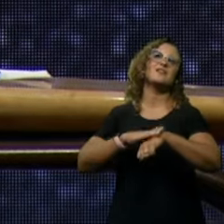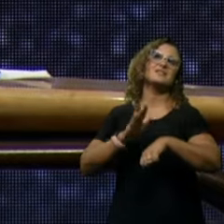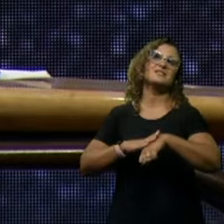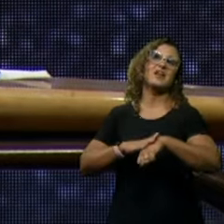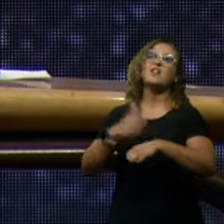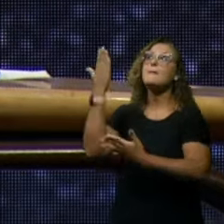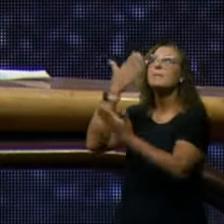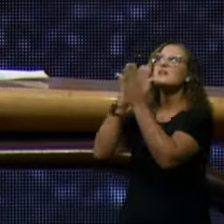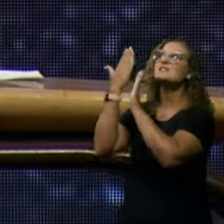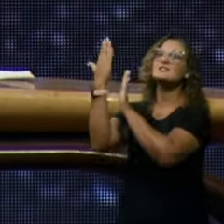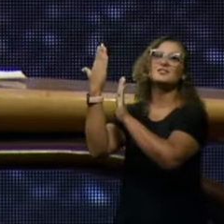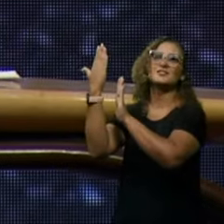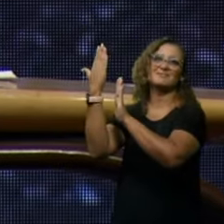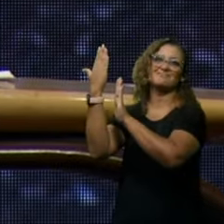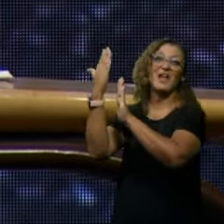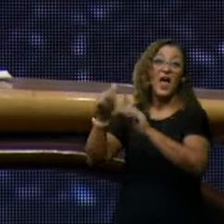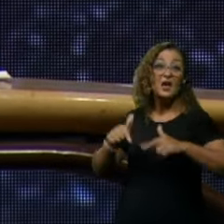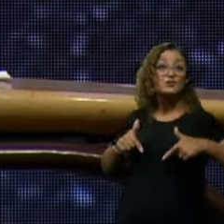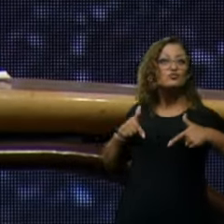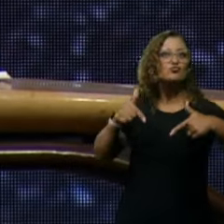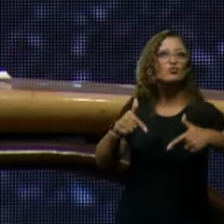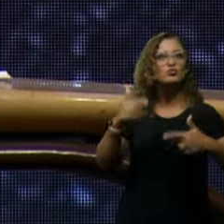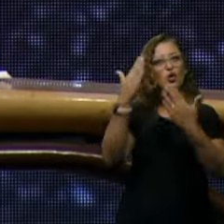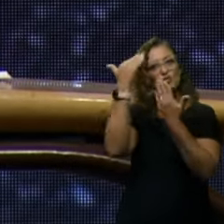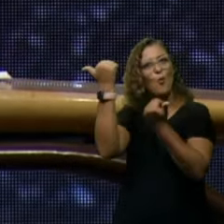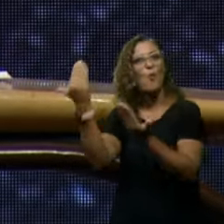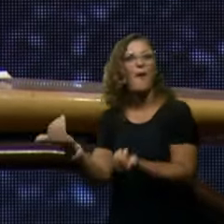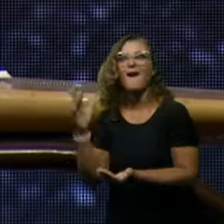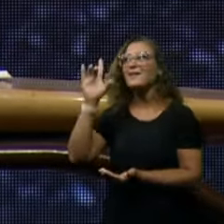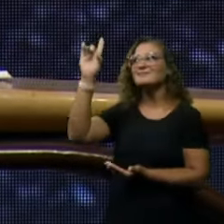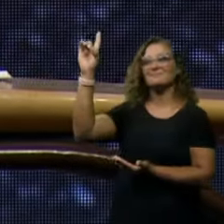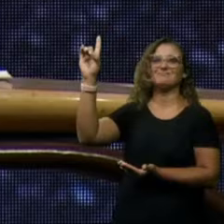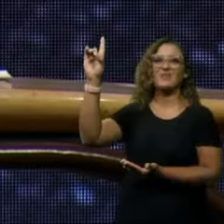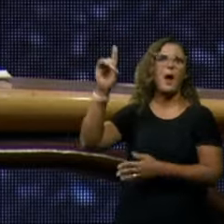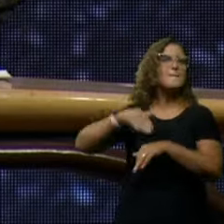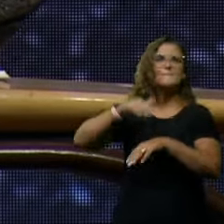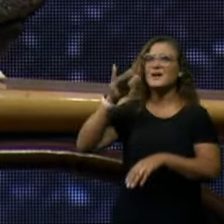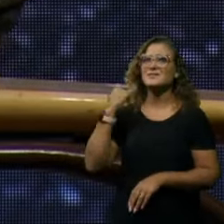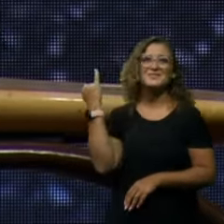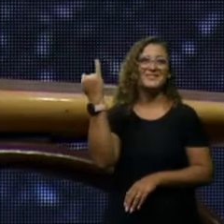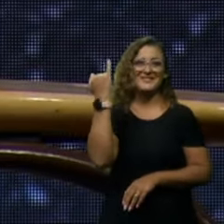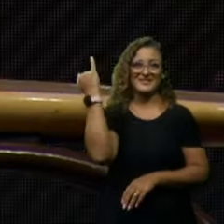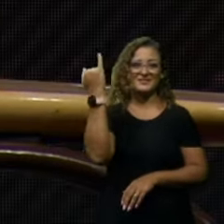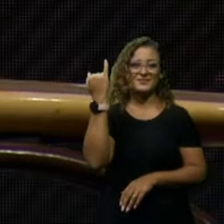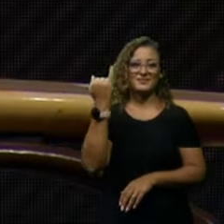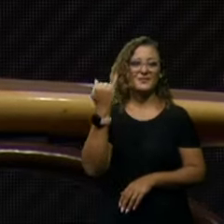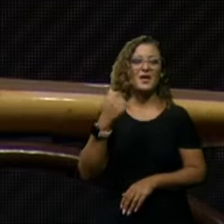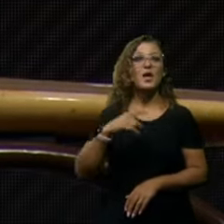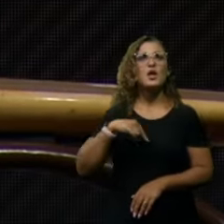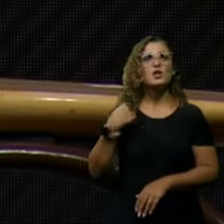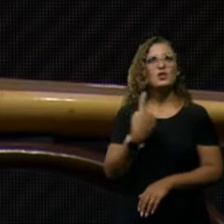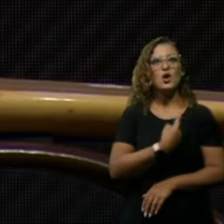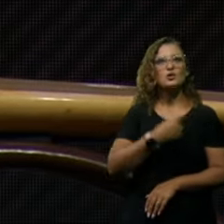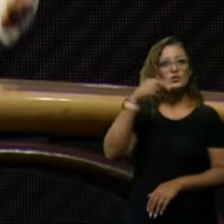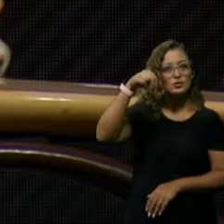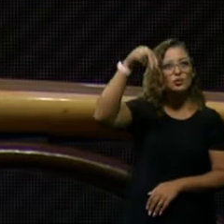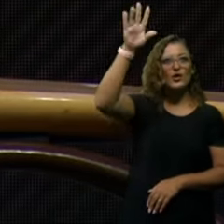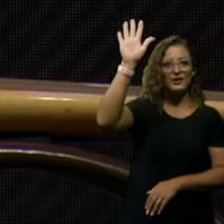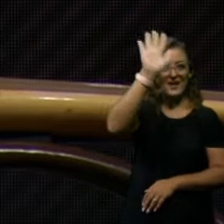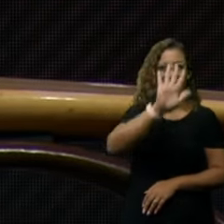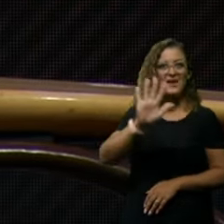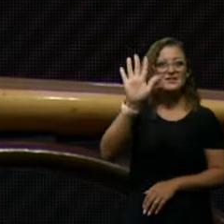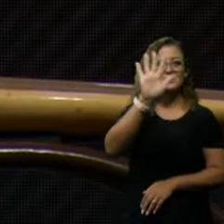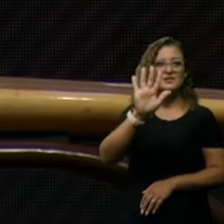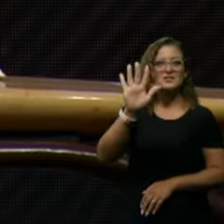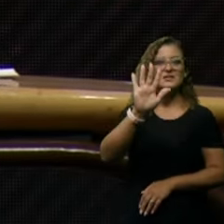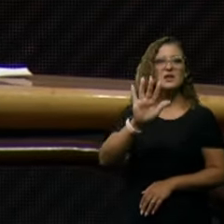por trás é a atitude de honra Amém no nordeste nós temos a missão que eu amo